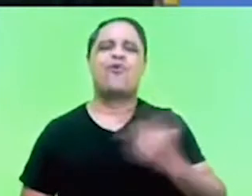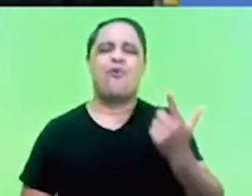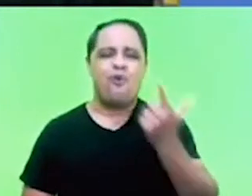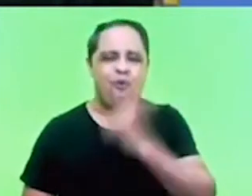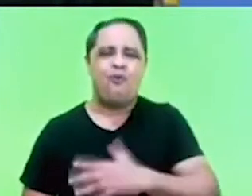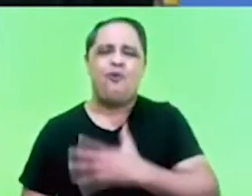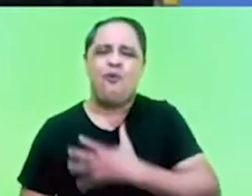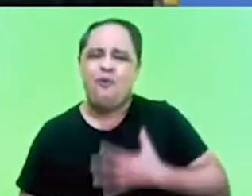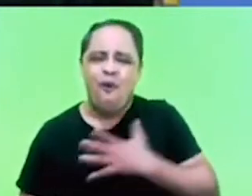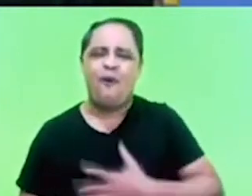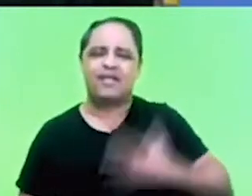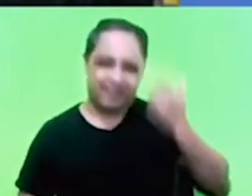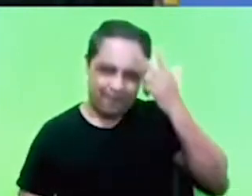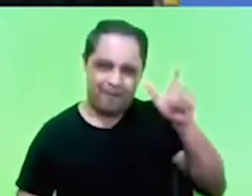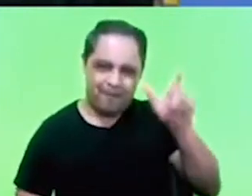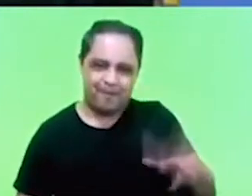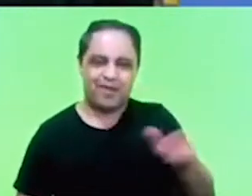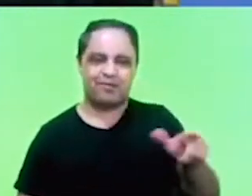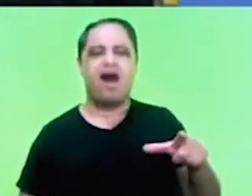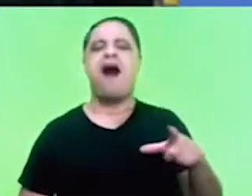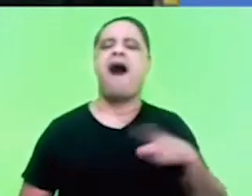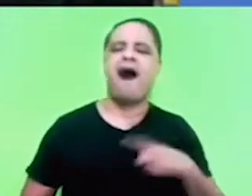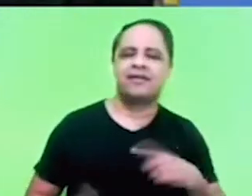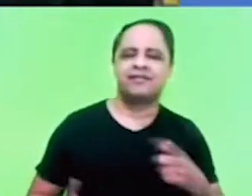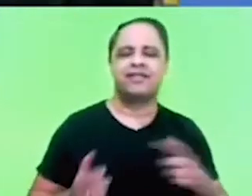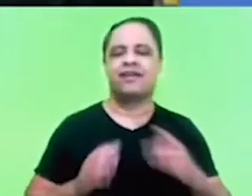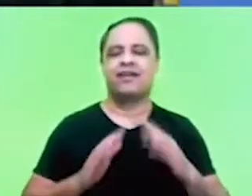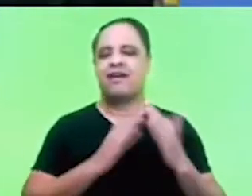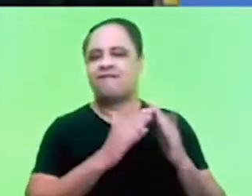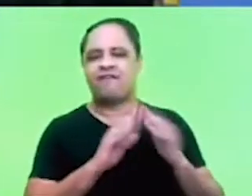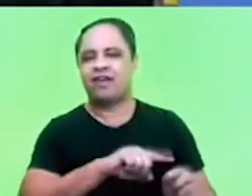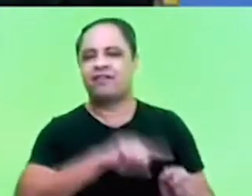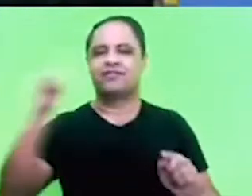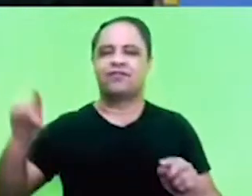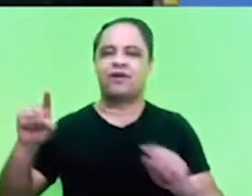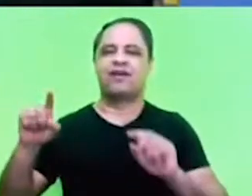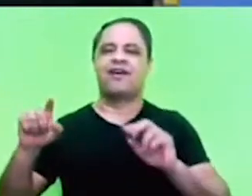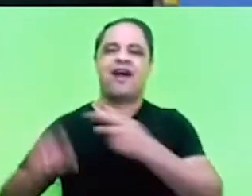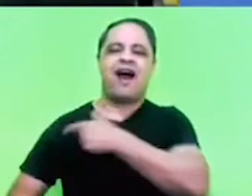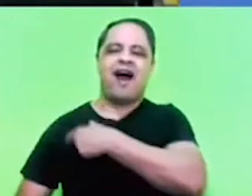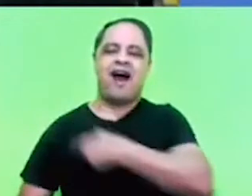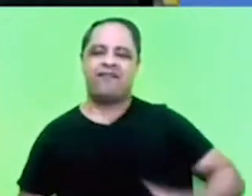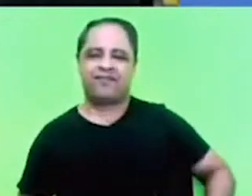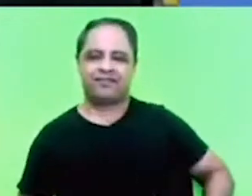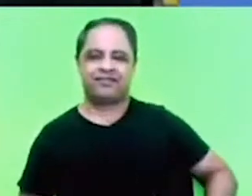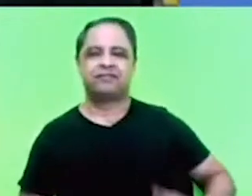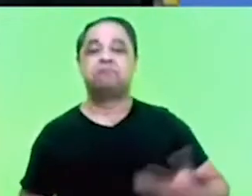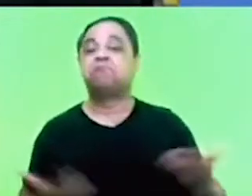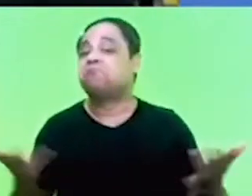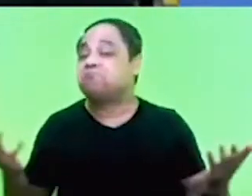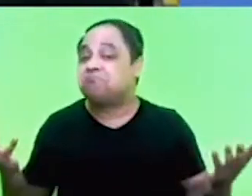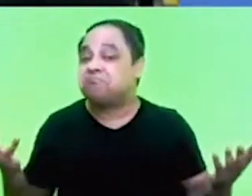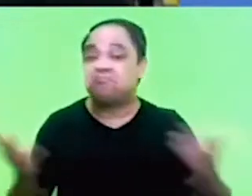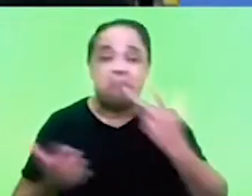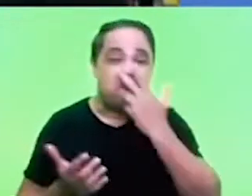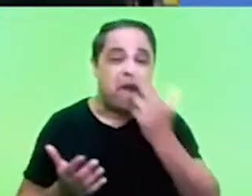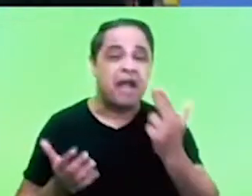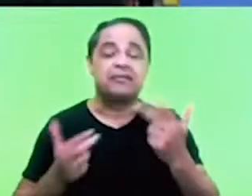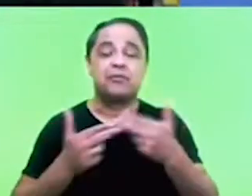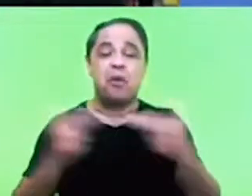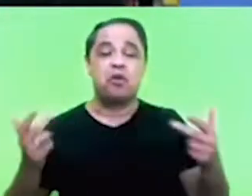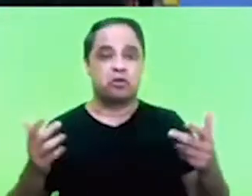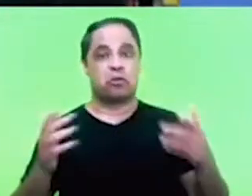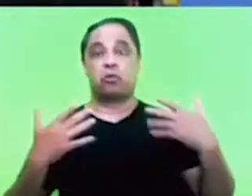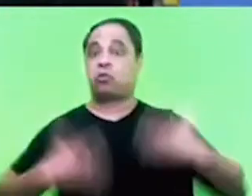do cara que, esse aqui saiu da favela e foi parar em Harvard, entendeu? Como se isso fosse uma coisa que, olha,